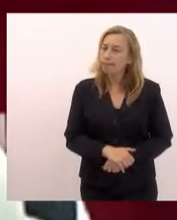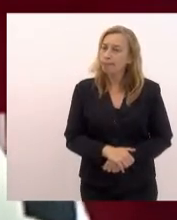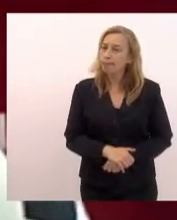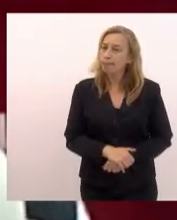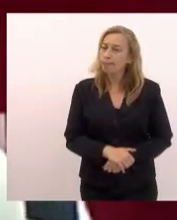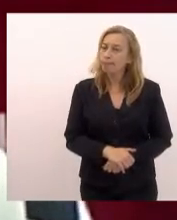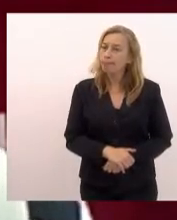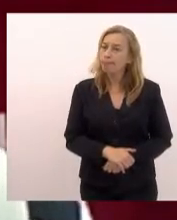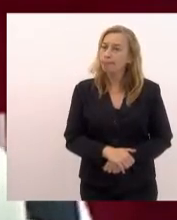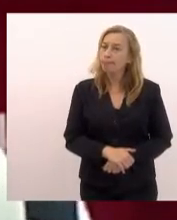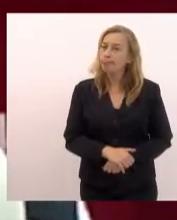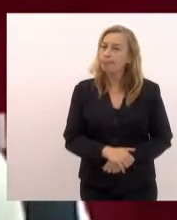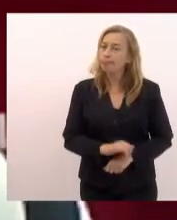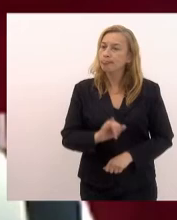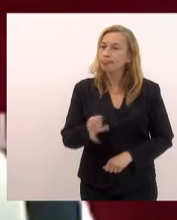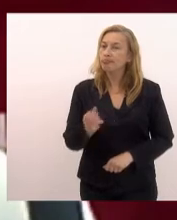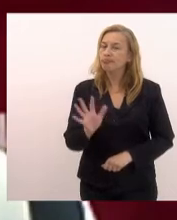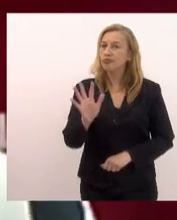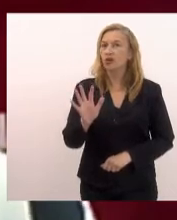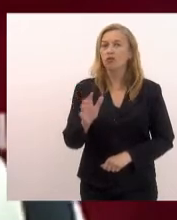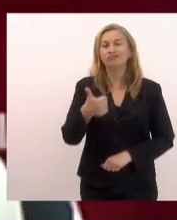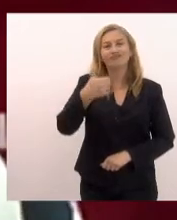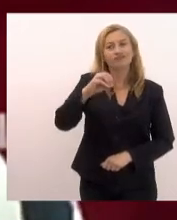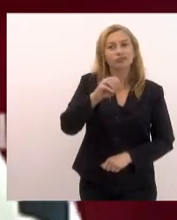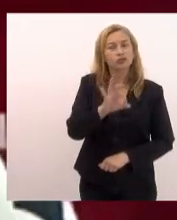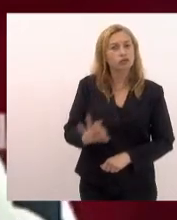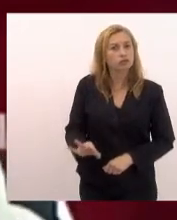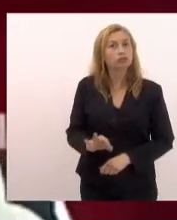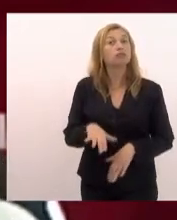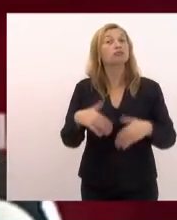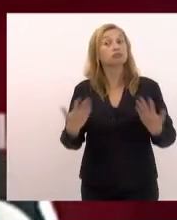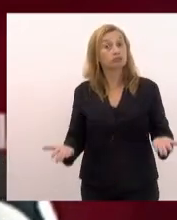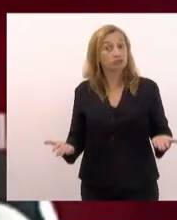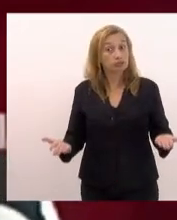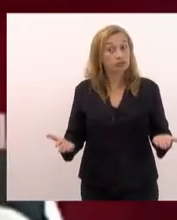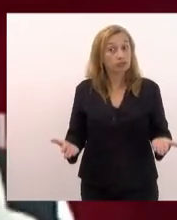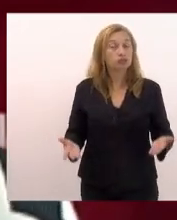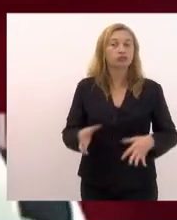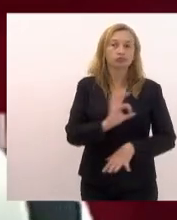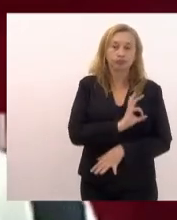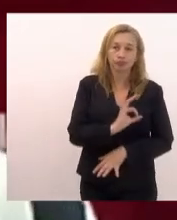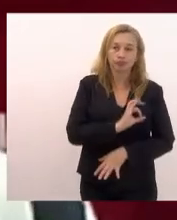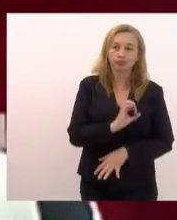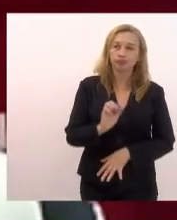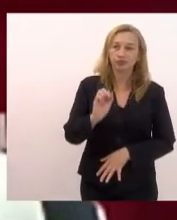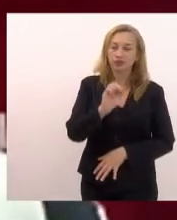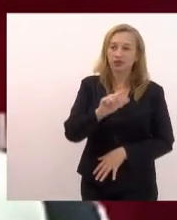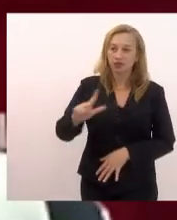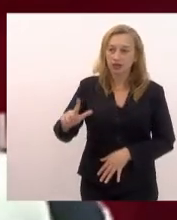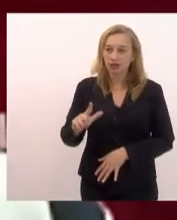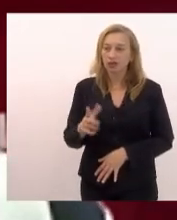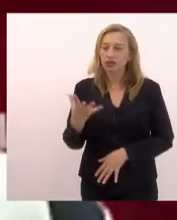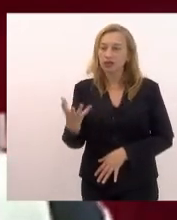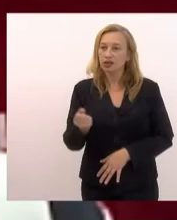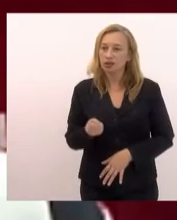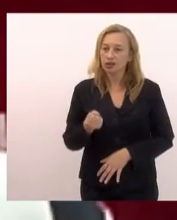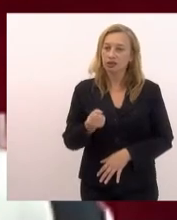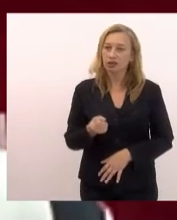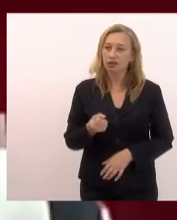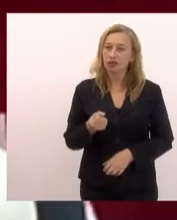nos apontam uma inflação de 10%. Então, minimamente, os policiais civis teriam que estar recebendo um auxílio